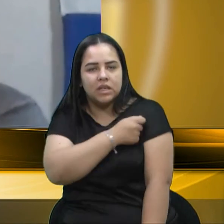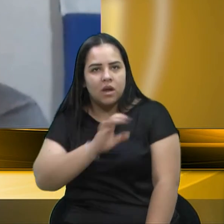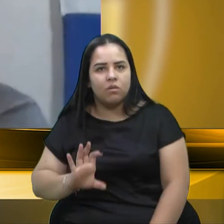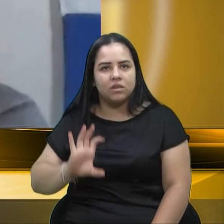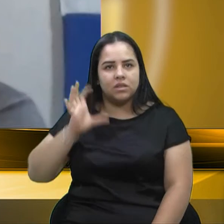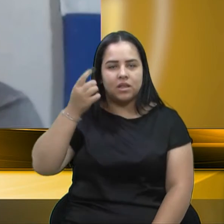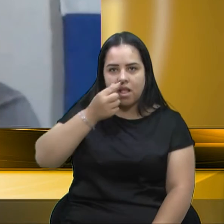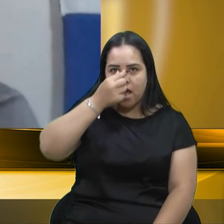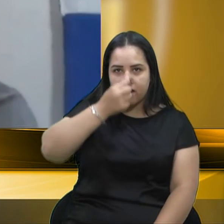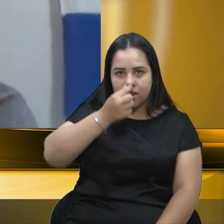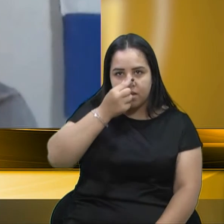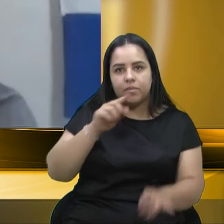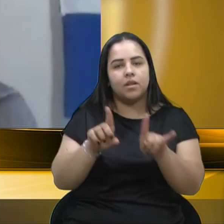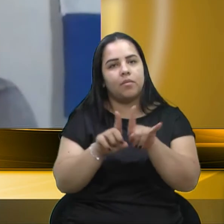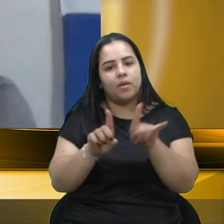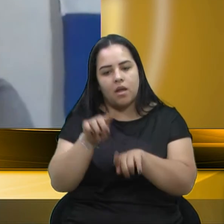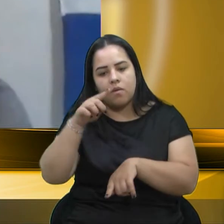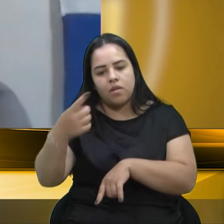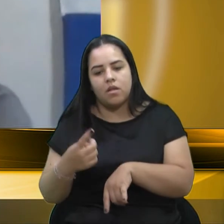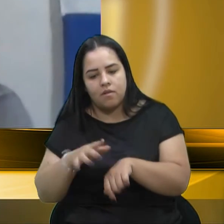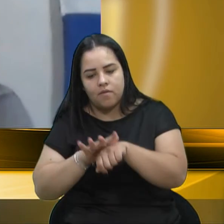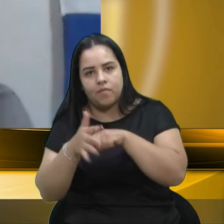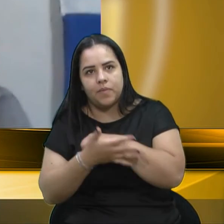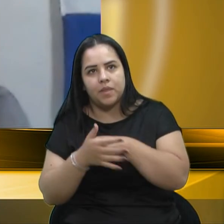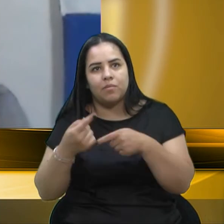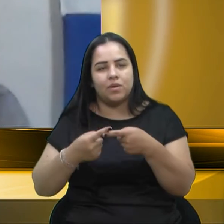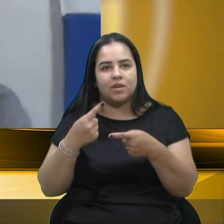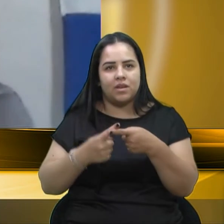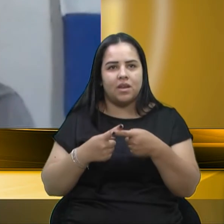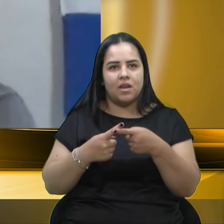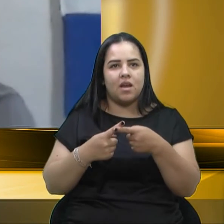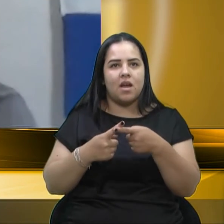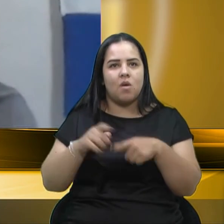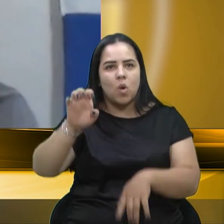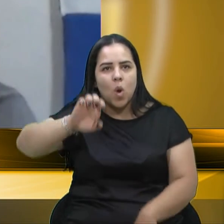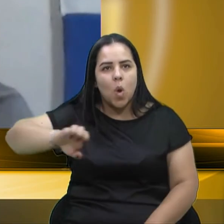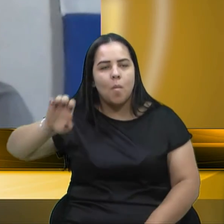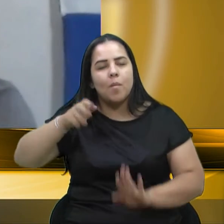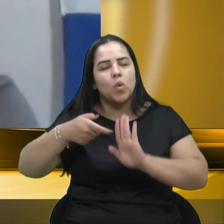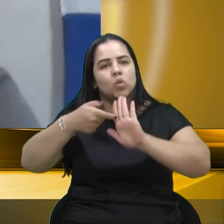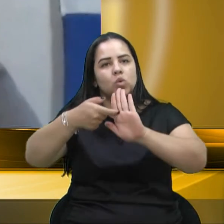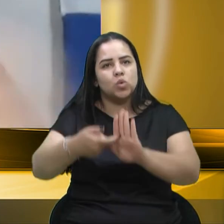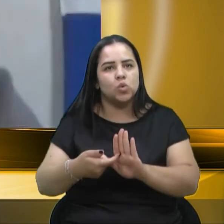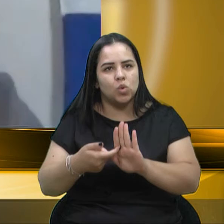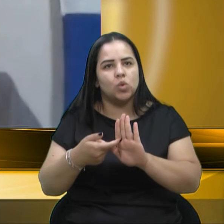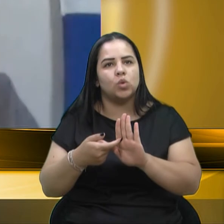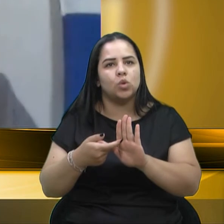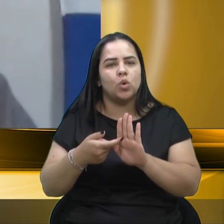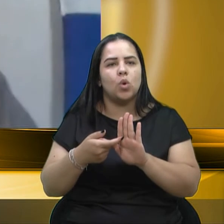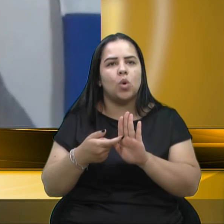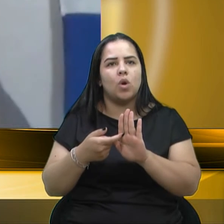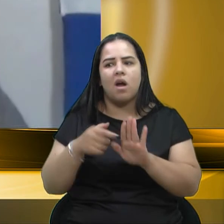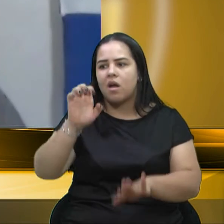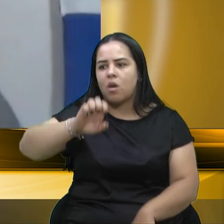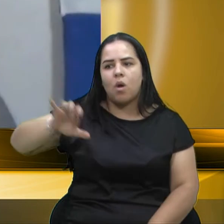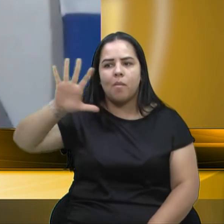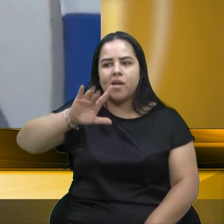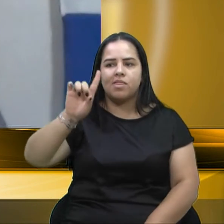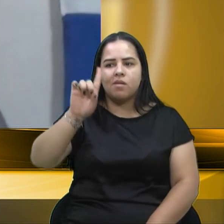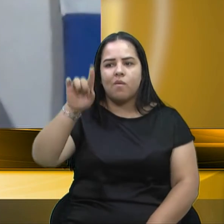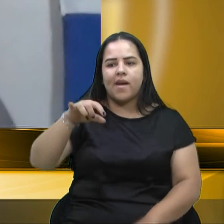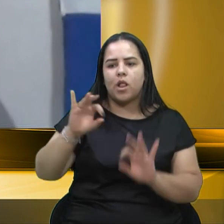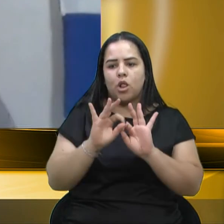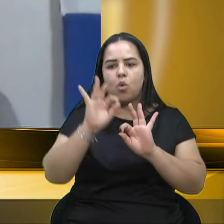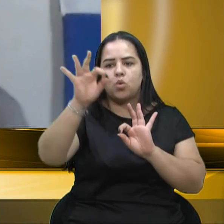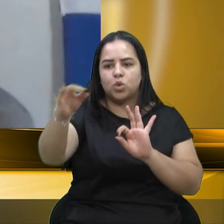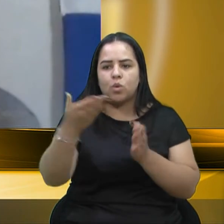a Comissão Europeia apresentou o certificado digital de vacinas. O que parece? É tão distante a Europa? Não é distante, né?